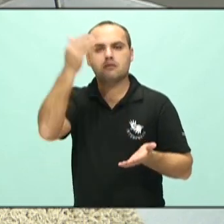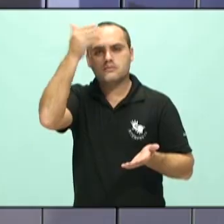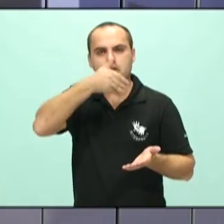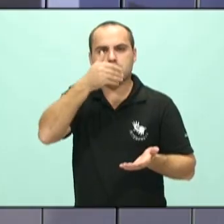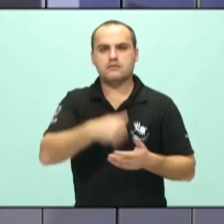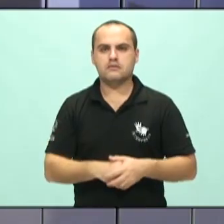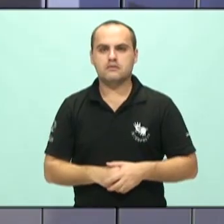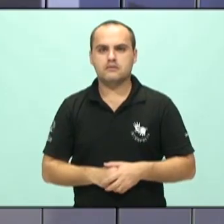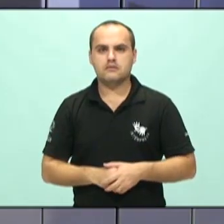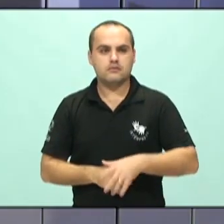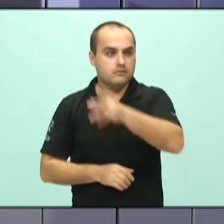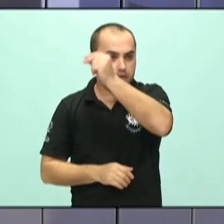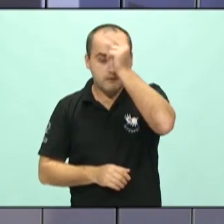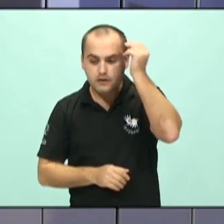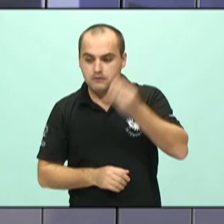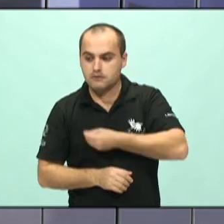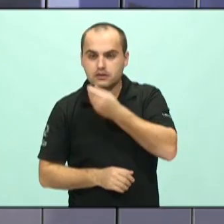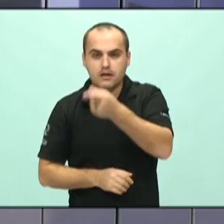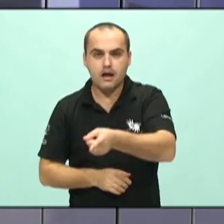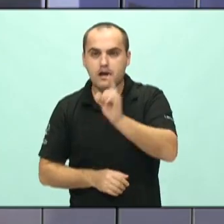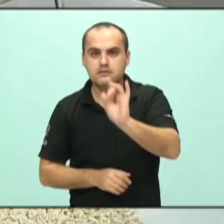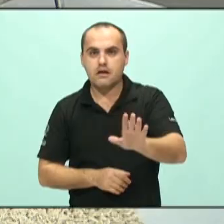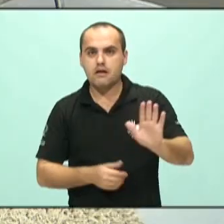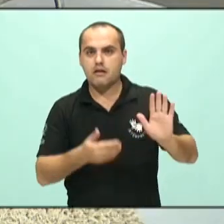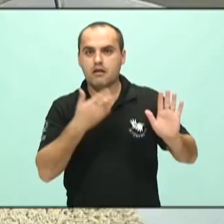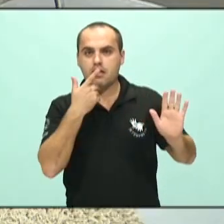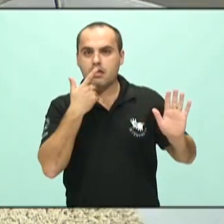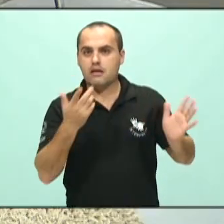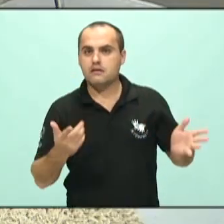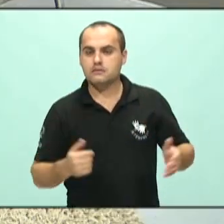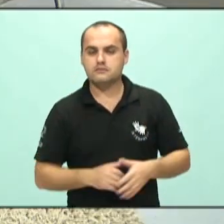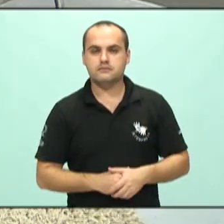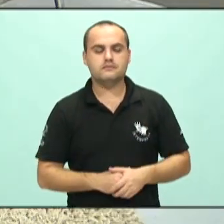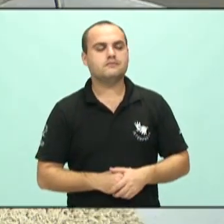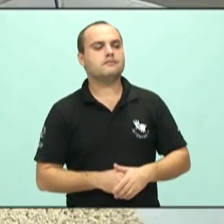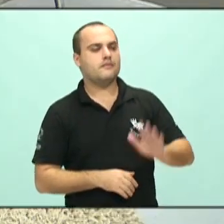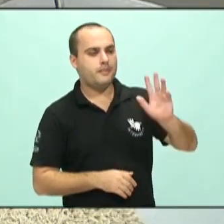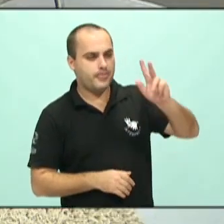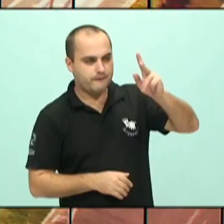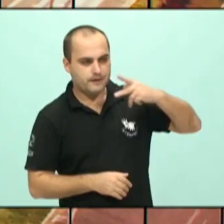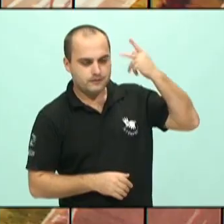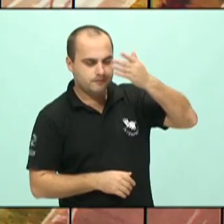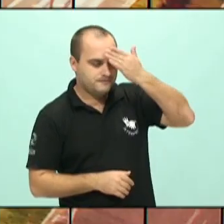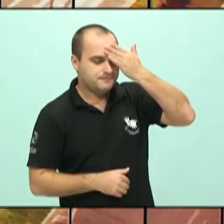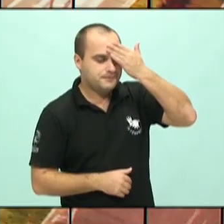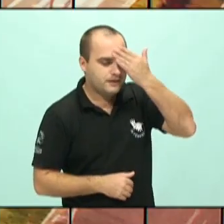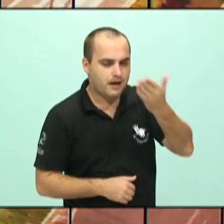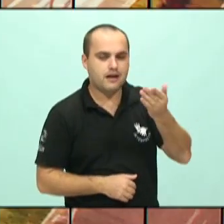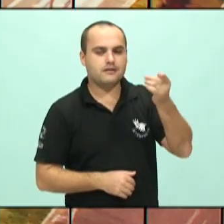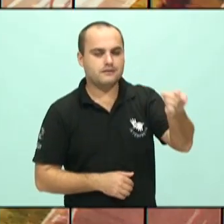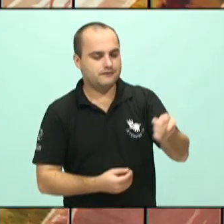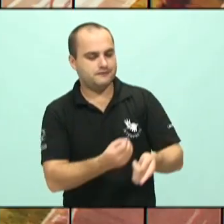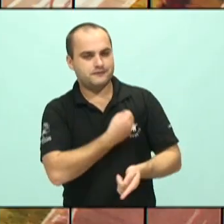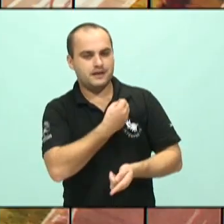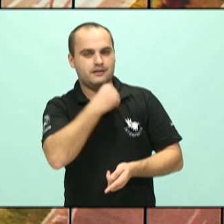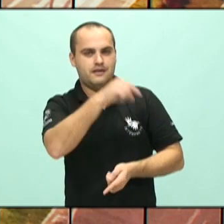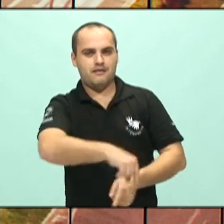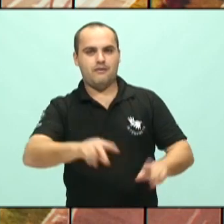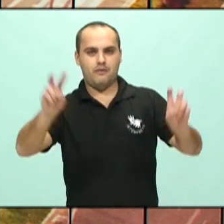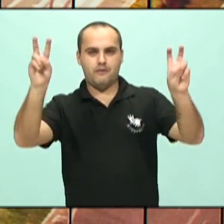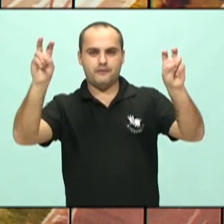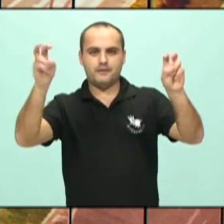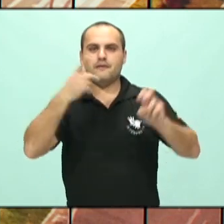estava lá, ele era a prova, era só ele testemunhar. Vereador, muito obrigado pela sua presença no nosso programa Fala Vereador de